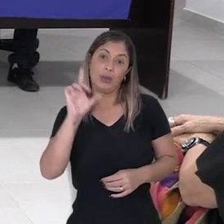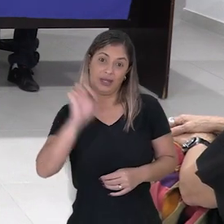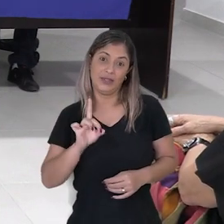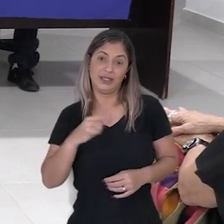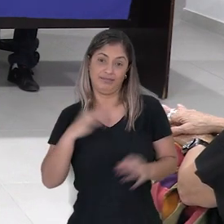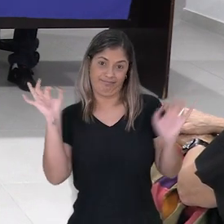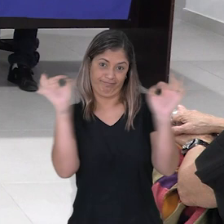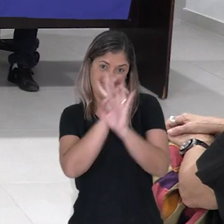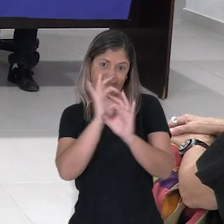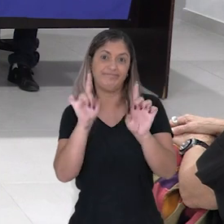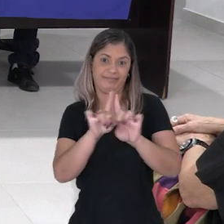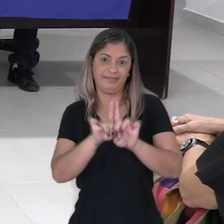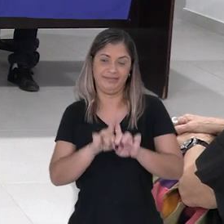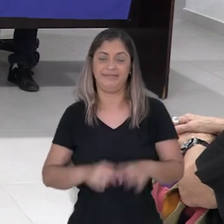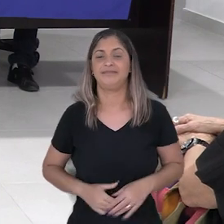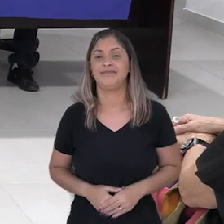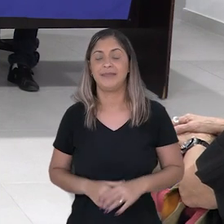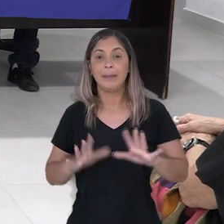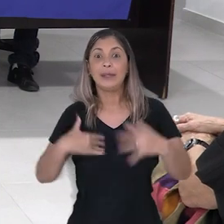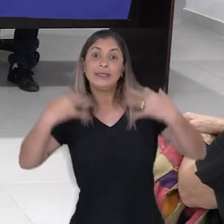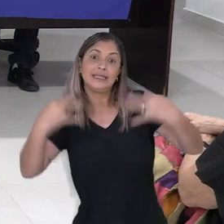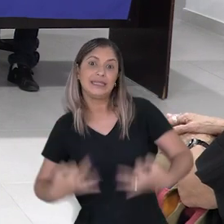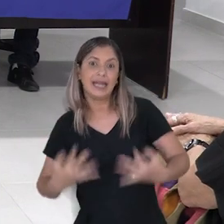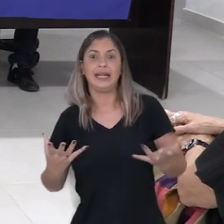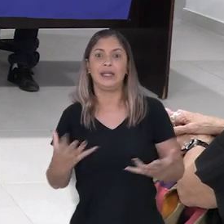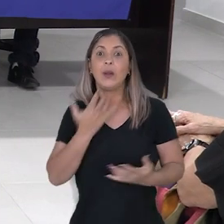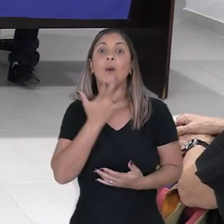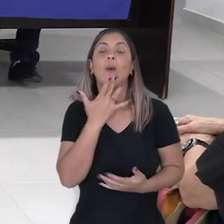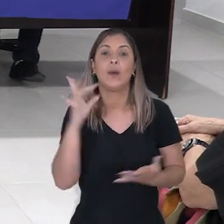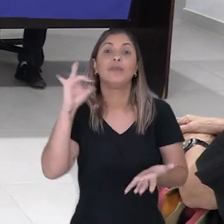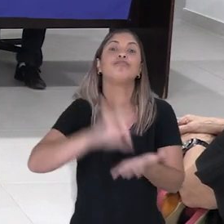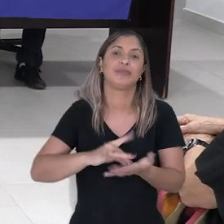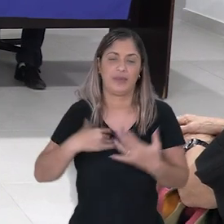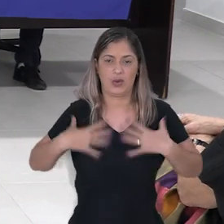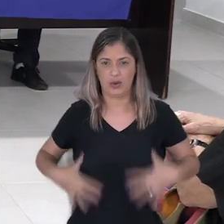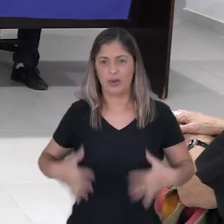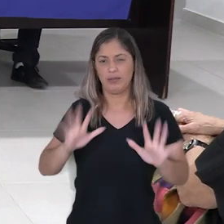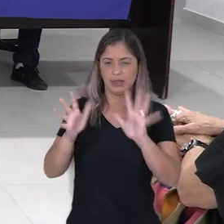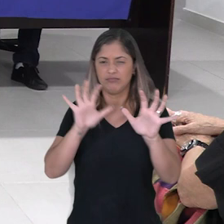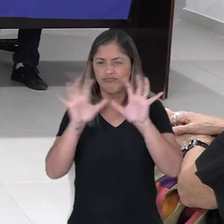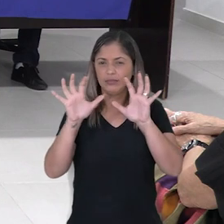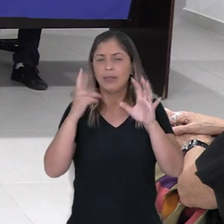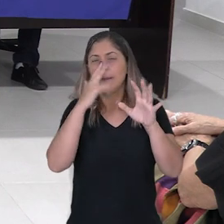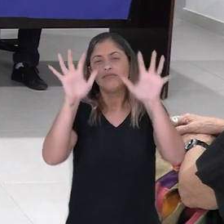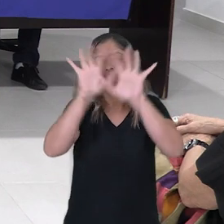daltônico. Então, eu não sei ao certo qual é a cor exata da minha roupa, mas eu sei que é uma tonalidade de